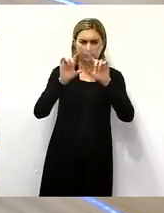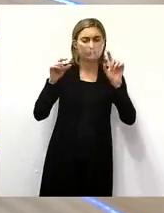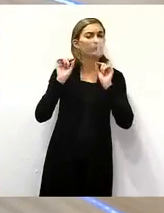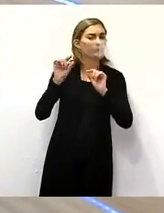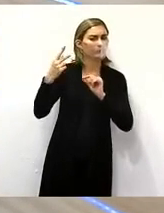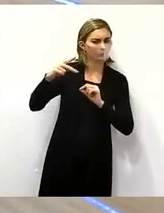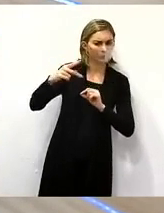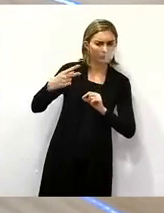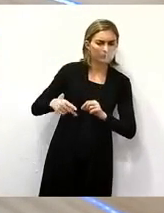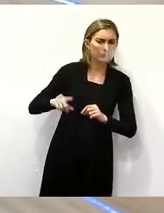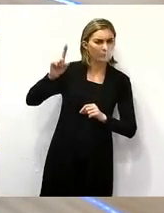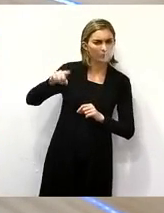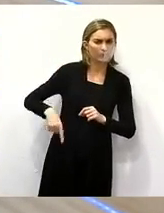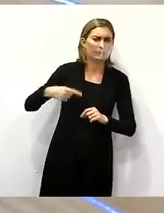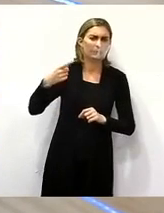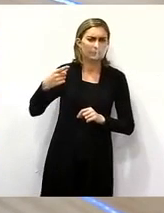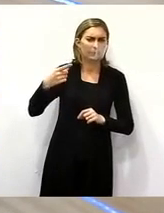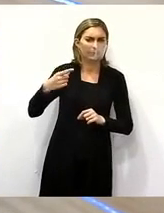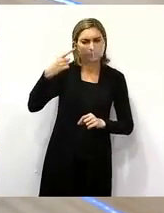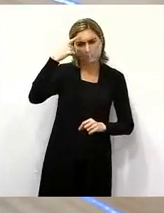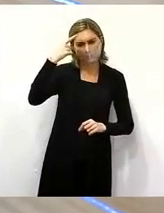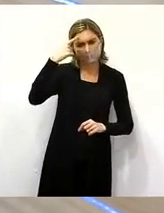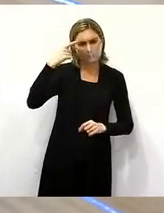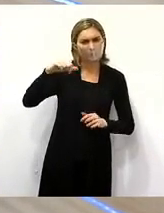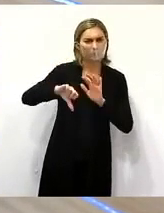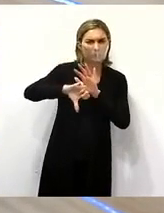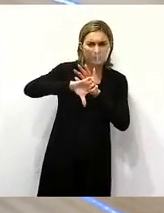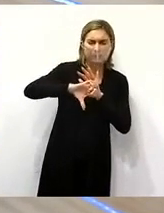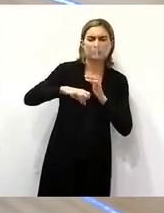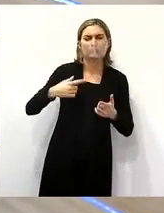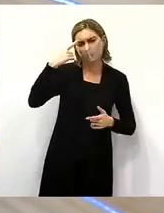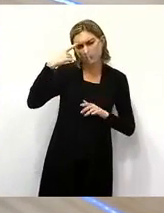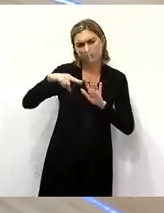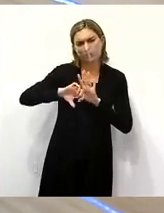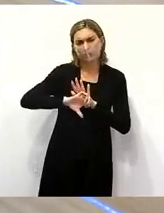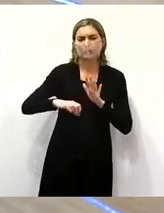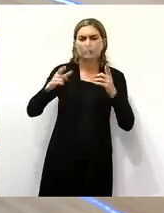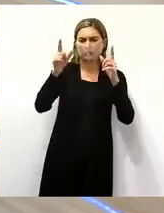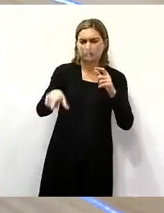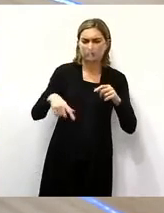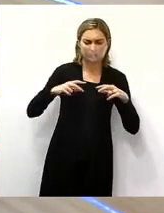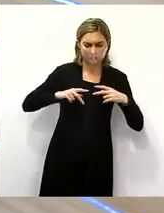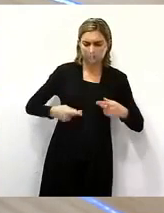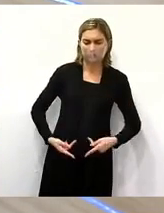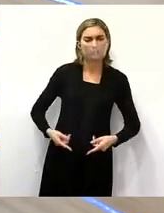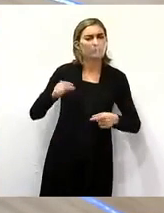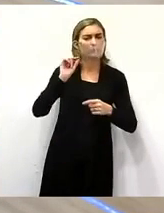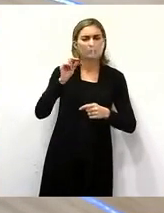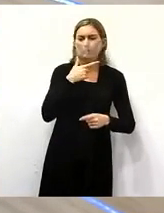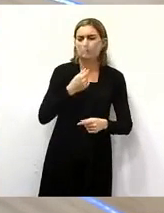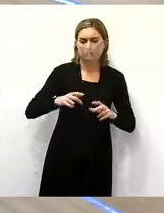que ele era extremamente pessimista em relação aos seres humanos, que dos